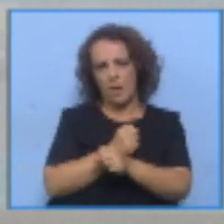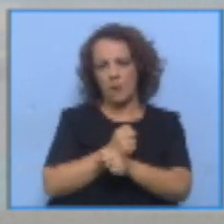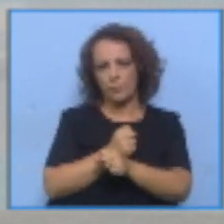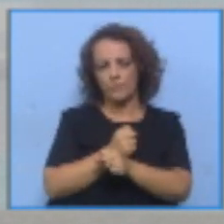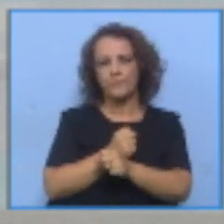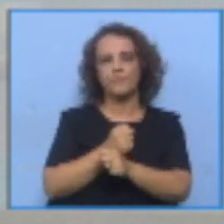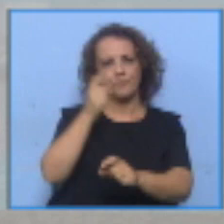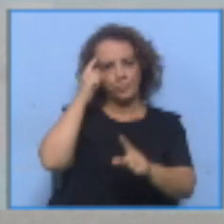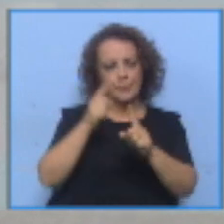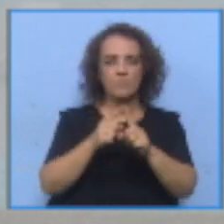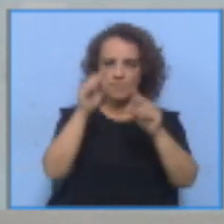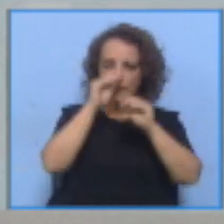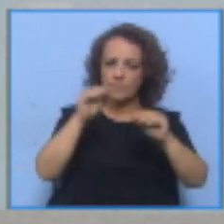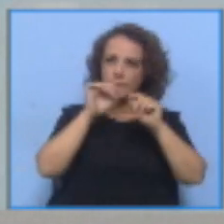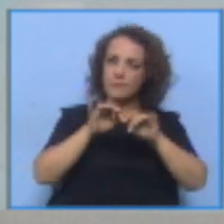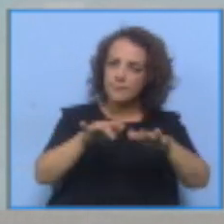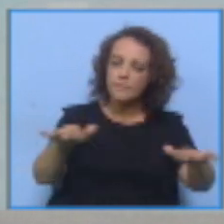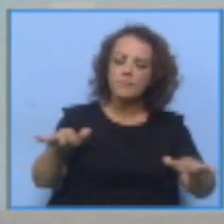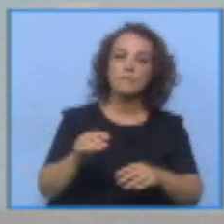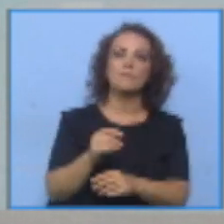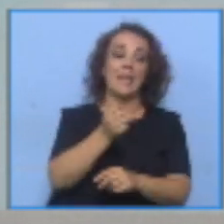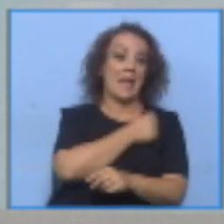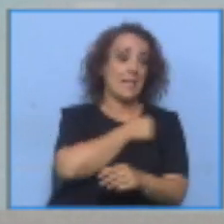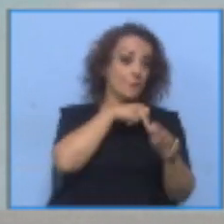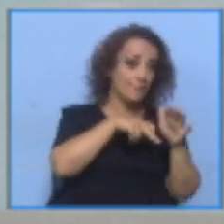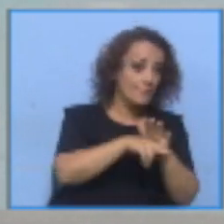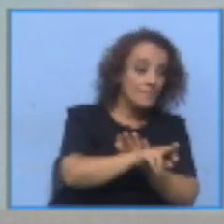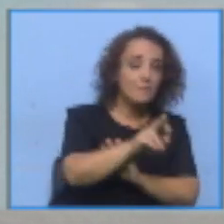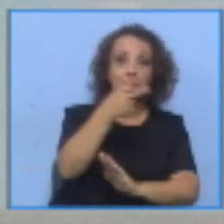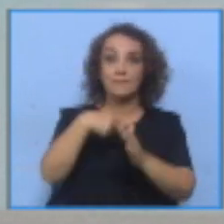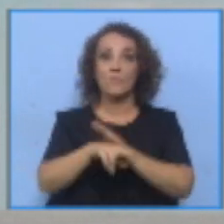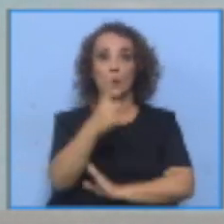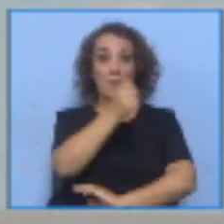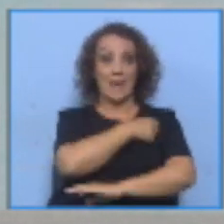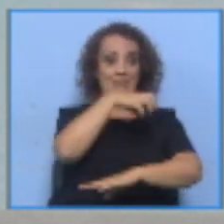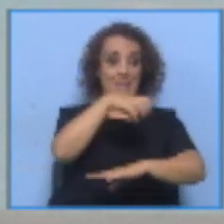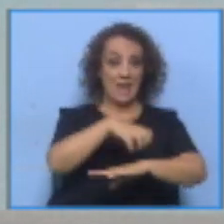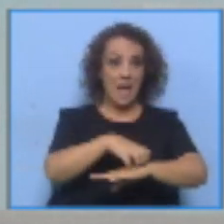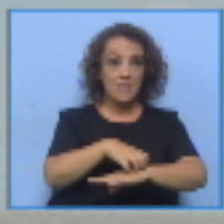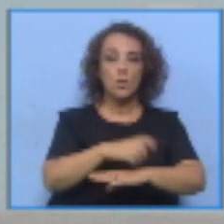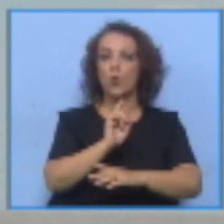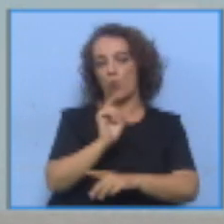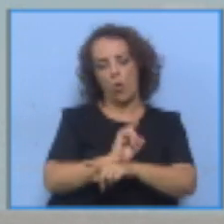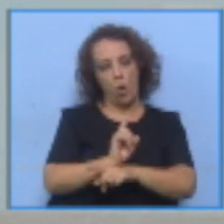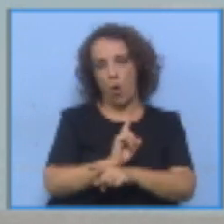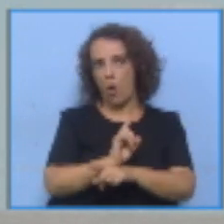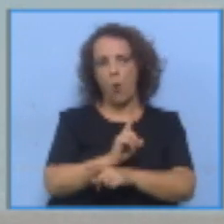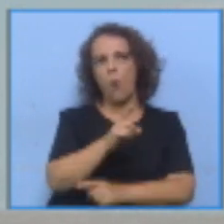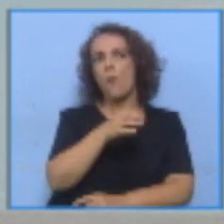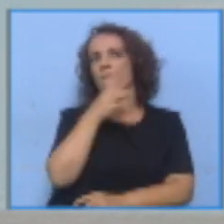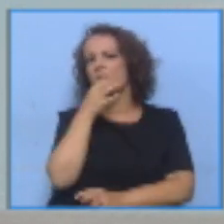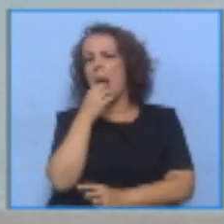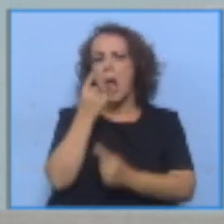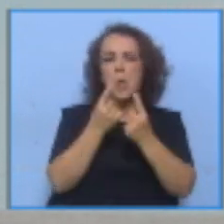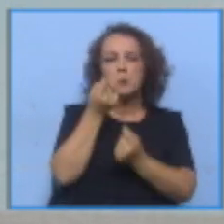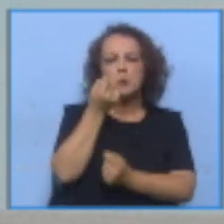evangelização, visitar cada uma das casas. Cada quando chegas na casa, o primeiro que fazem cumprimentam, ainda que a gente não fala muito bem, já alguma